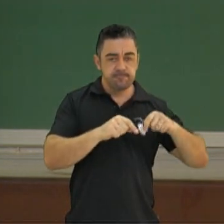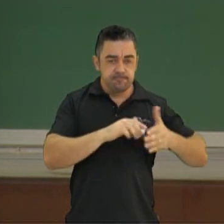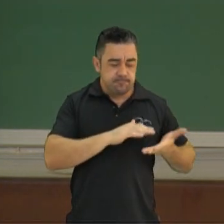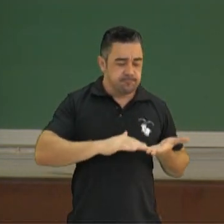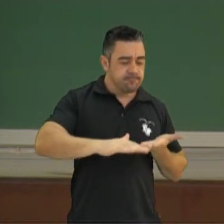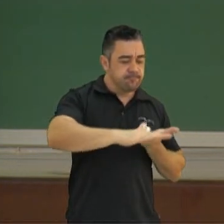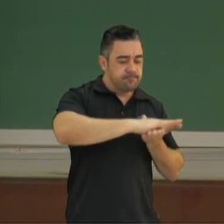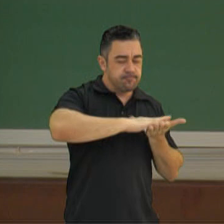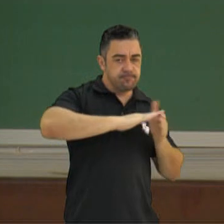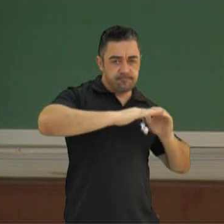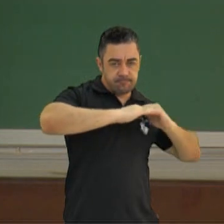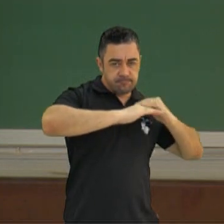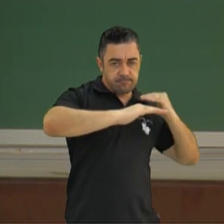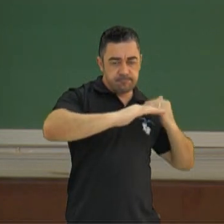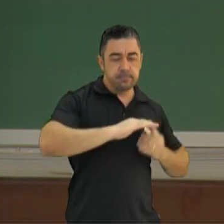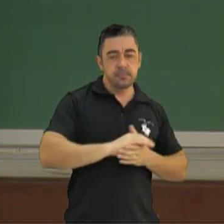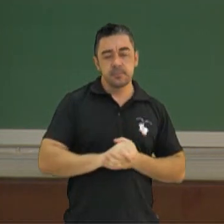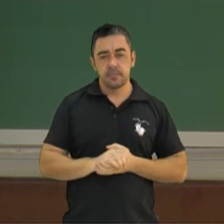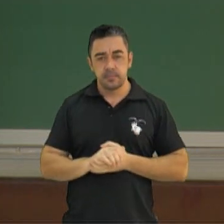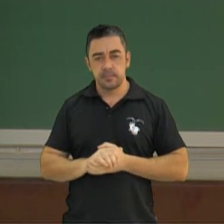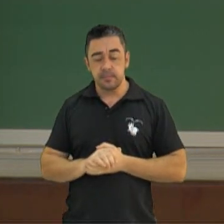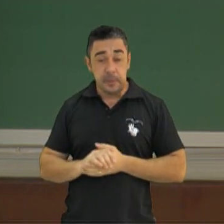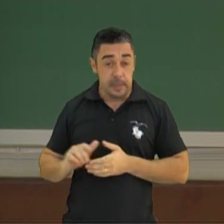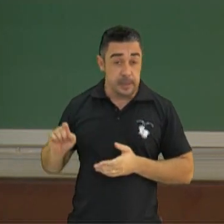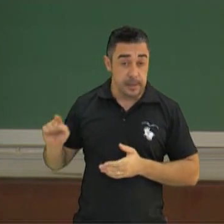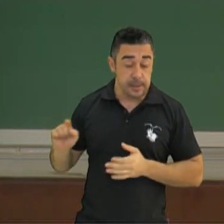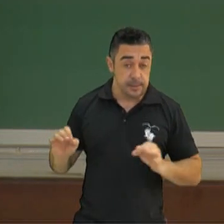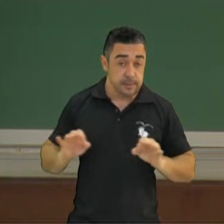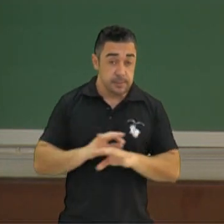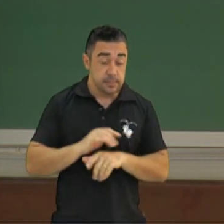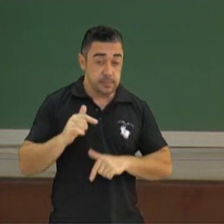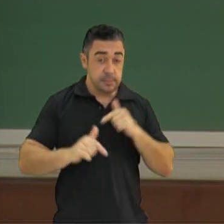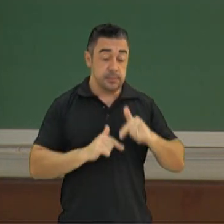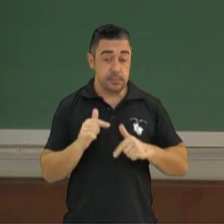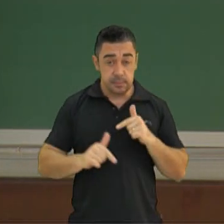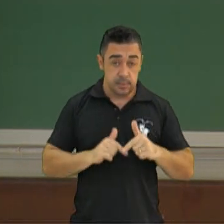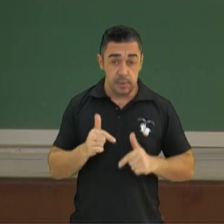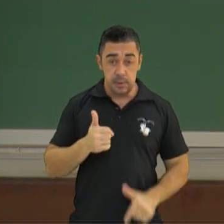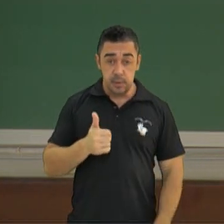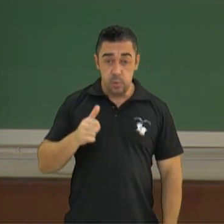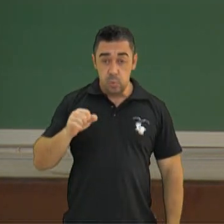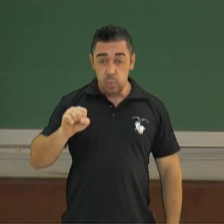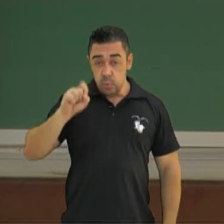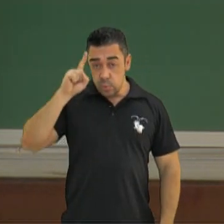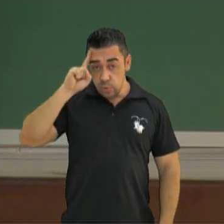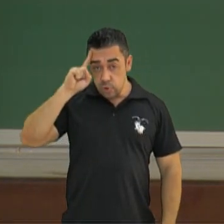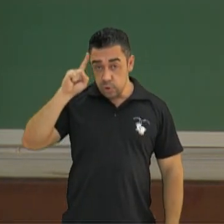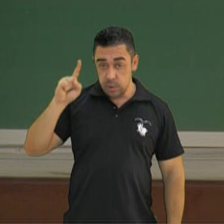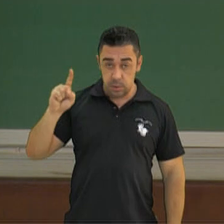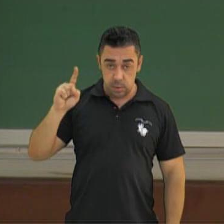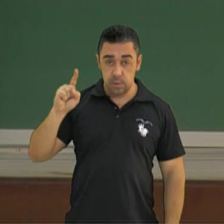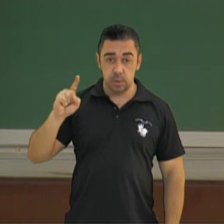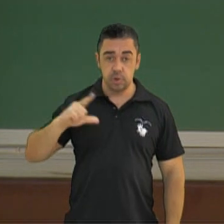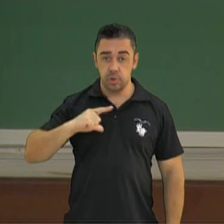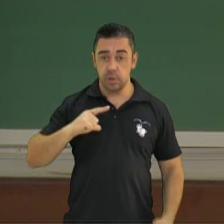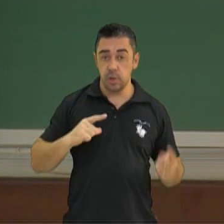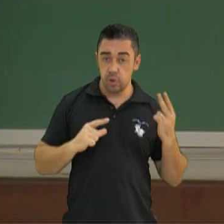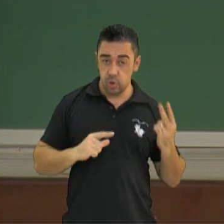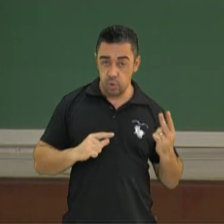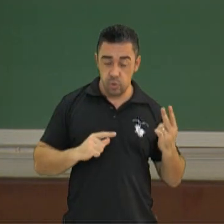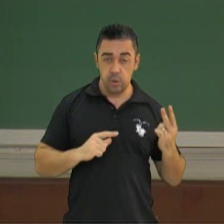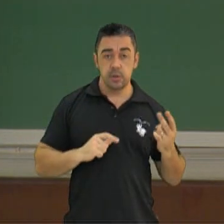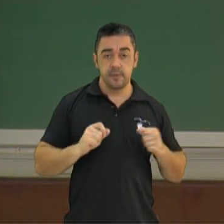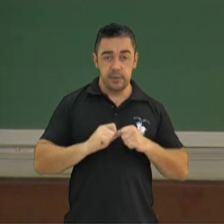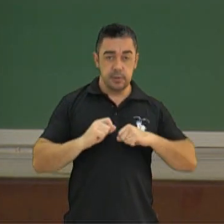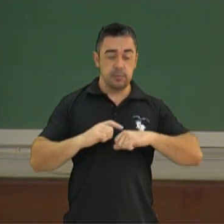se identificar aí, né? Elas terminaram o trabalho em 18 dias. Então, nós tínhamos 2 máquinas fazendo